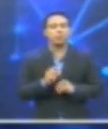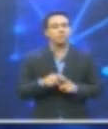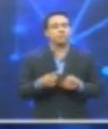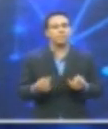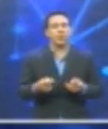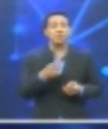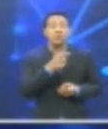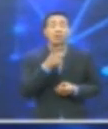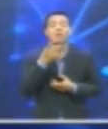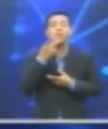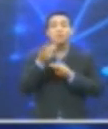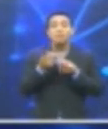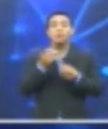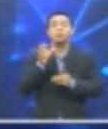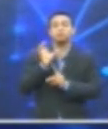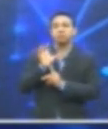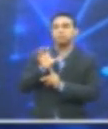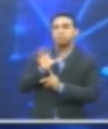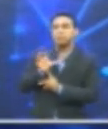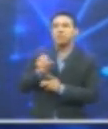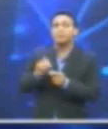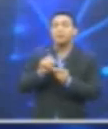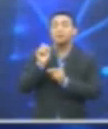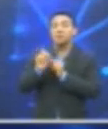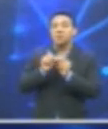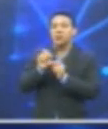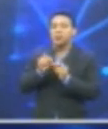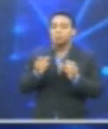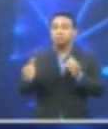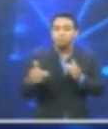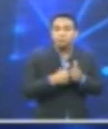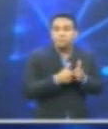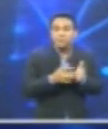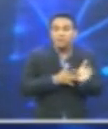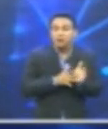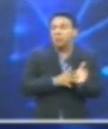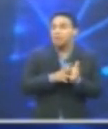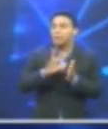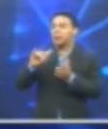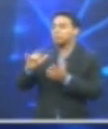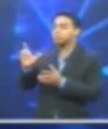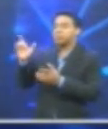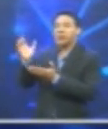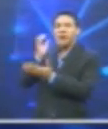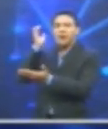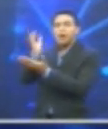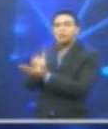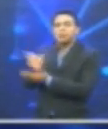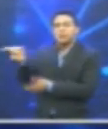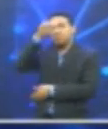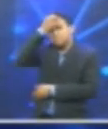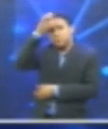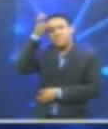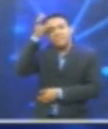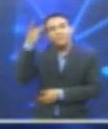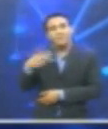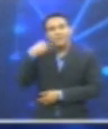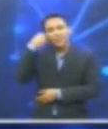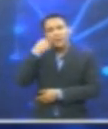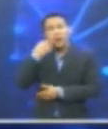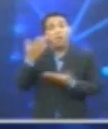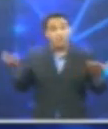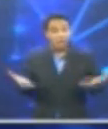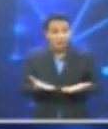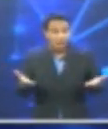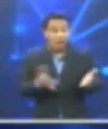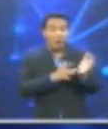prestígio, caçar o candidato Carlos Eduardo, para que ele nem fosse candidato a prefeito Natal. E agora é o grande amigo